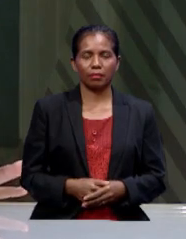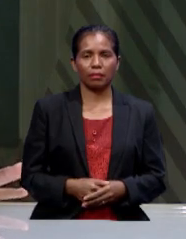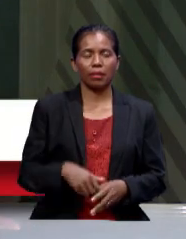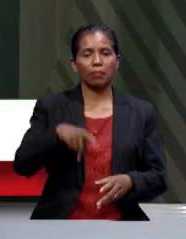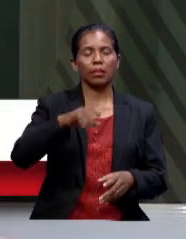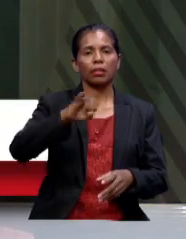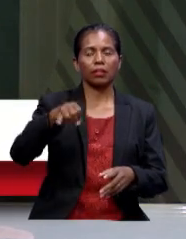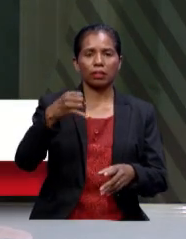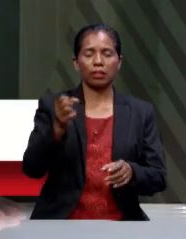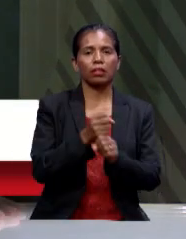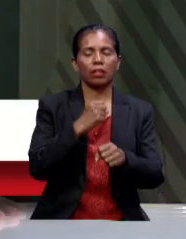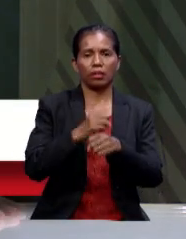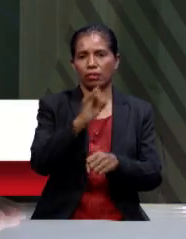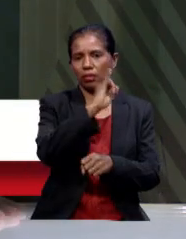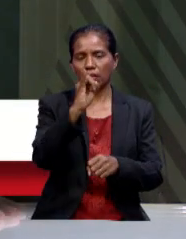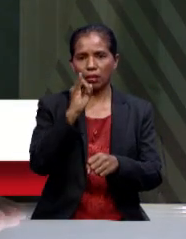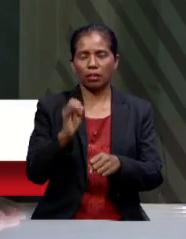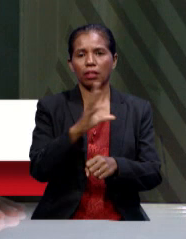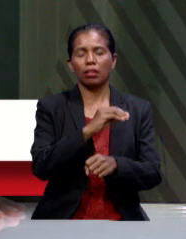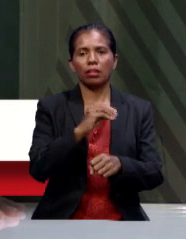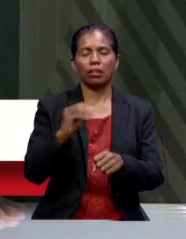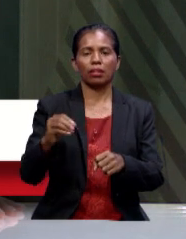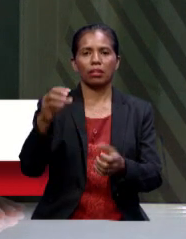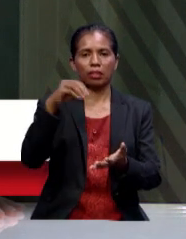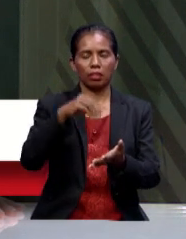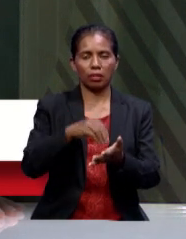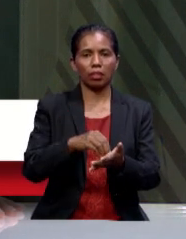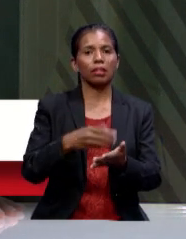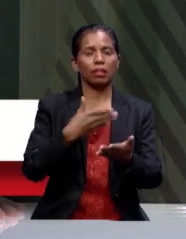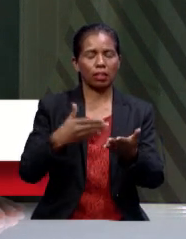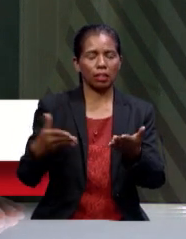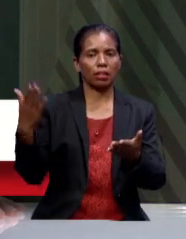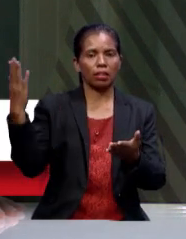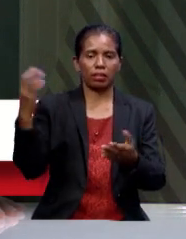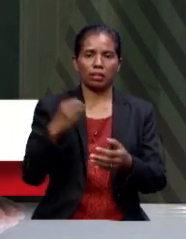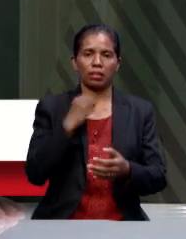Procurador-Geral da República encerrou a investigação da LMI em Beira e Armas e em residência.